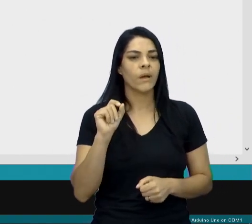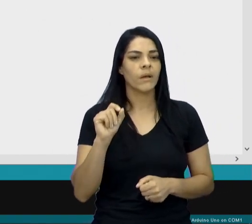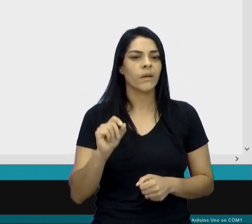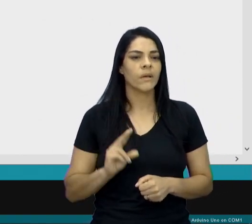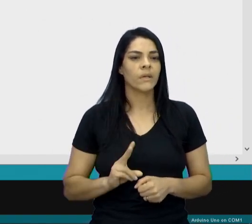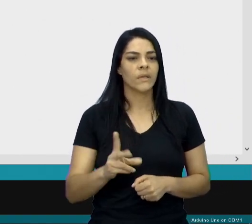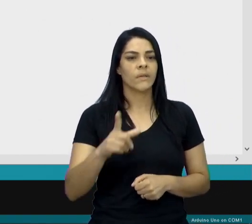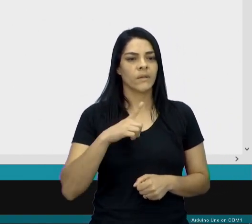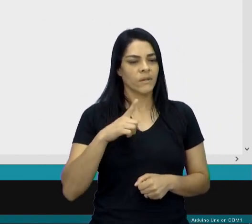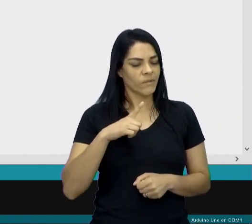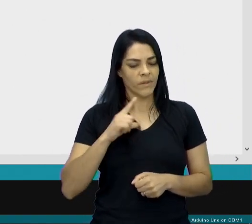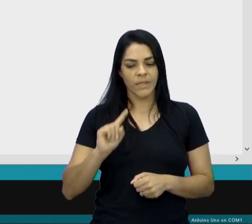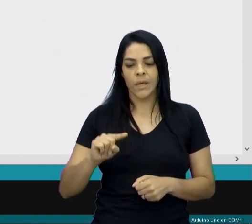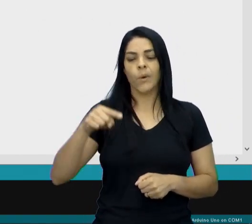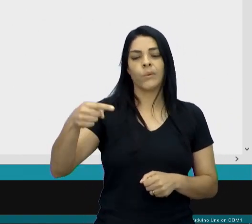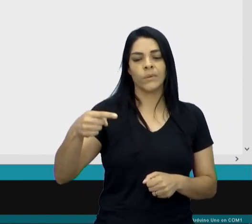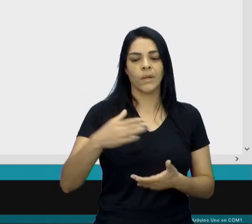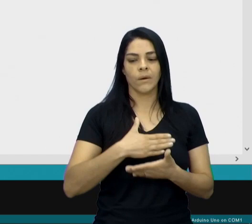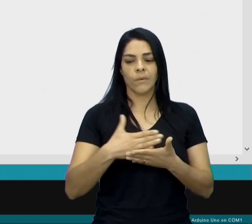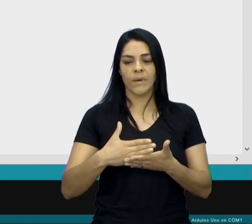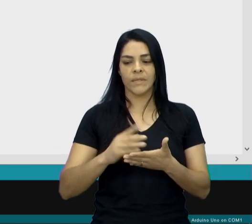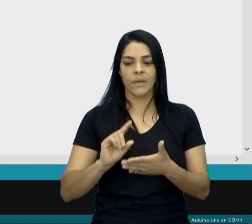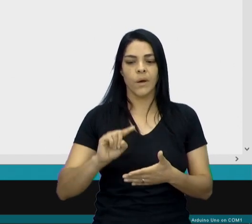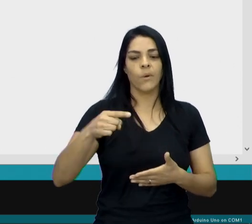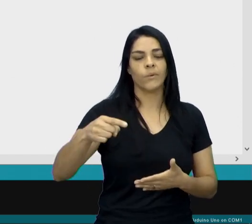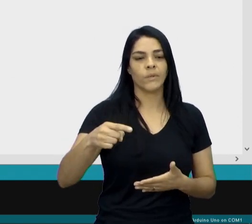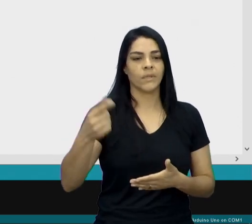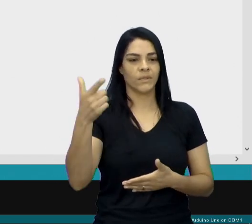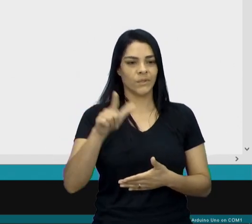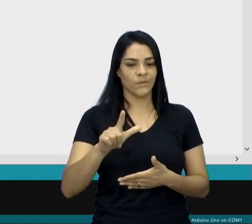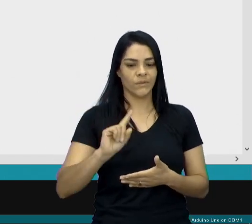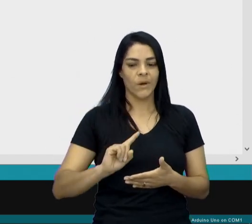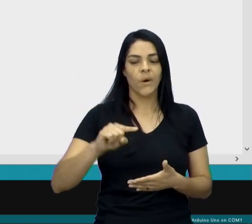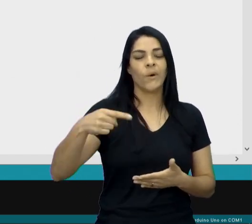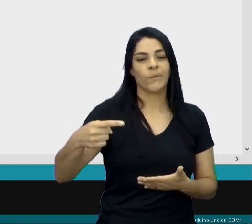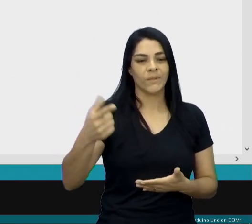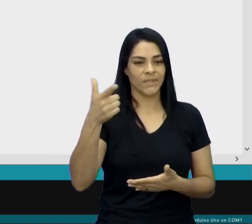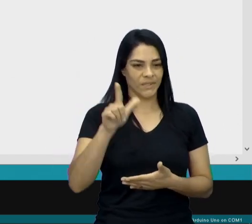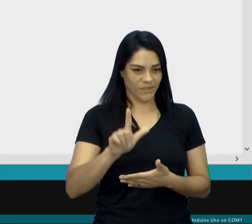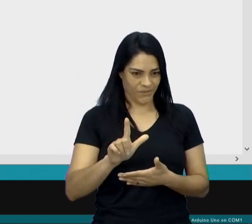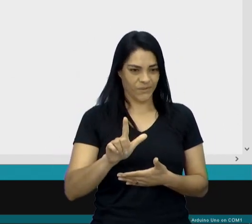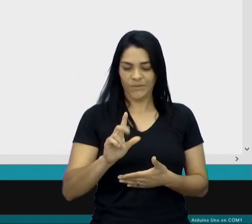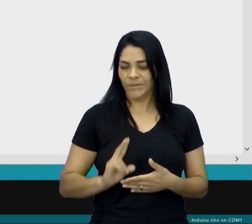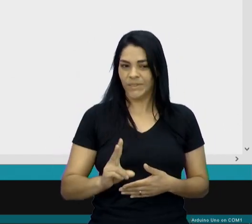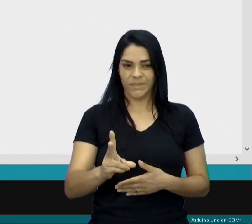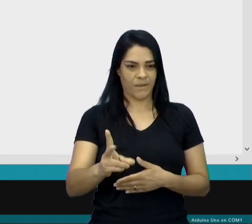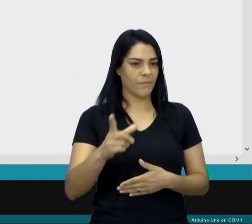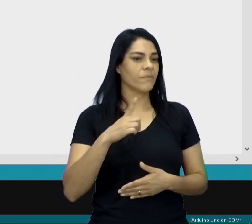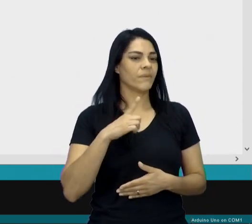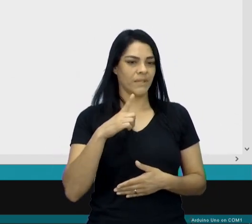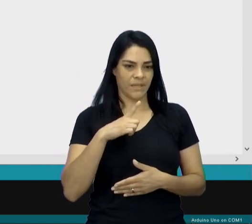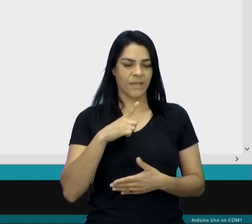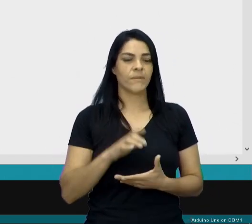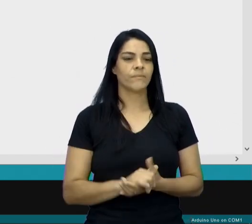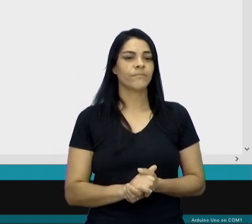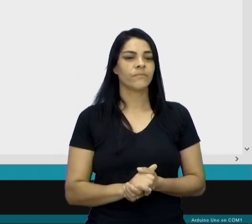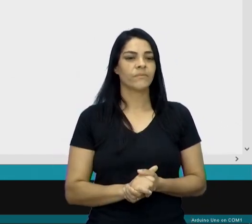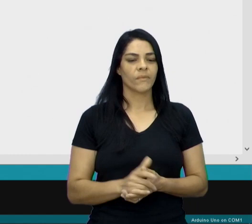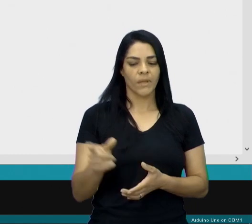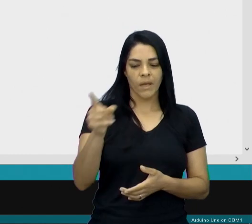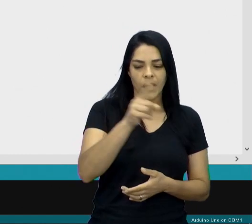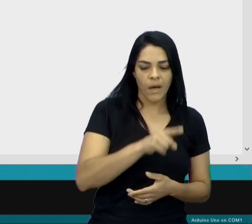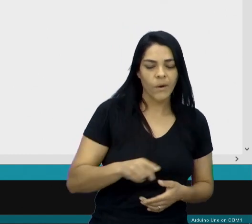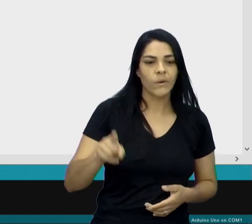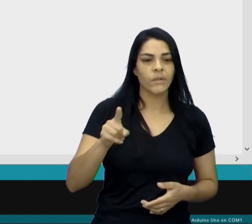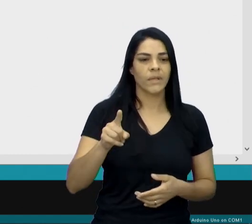toda hora vai ter uma próxima rodada, então eu vou criar essa repetição. Ela vai, depois que gira a rodada, ela vai